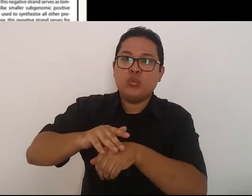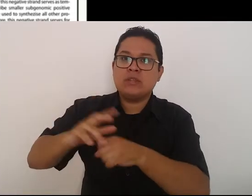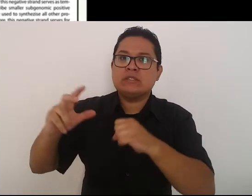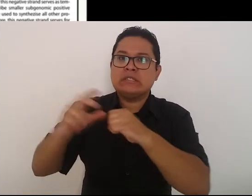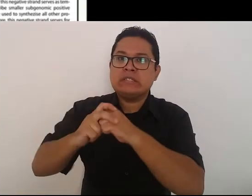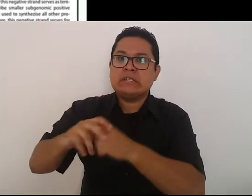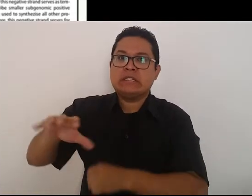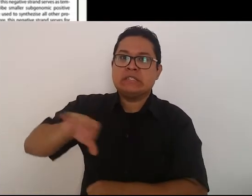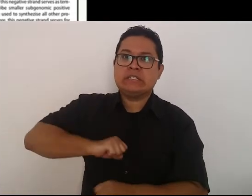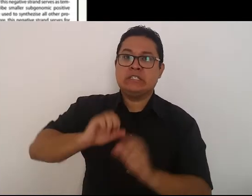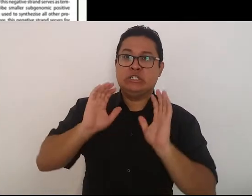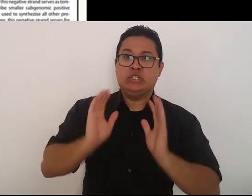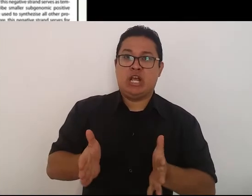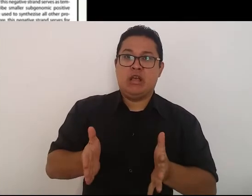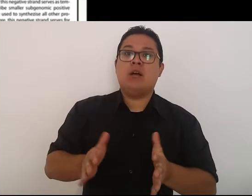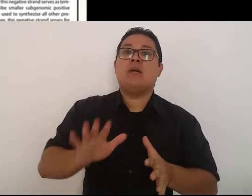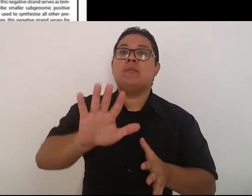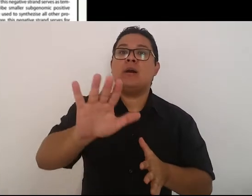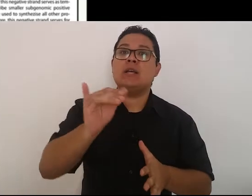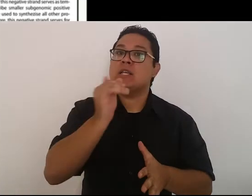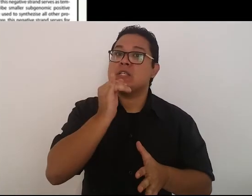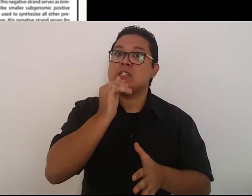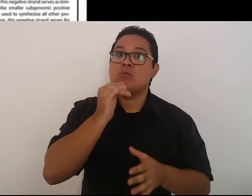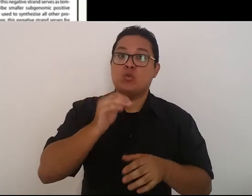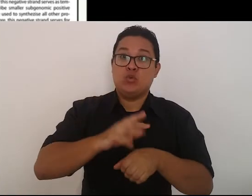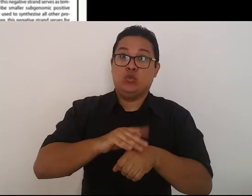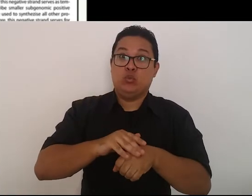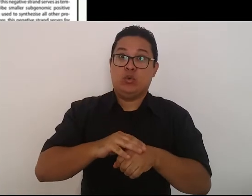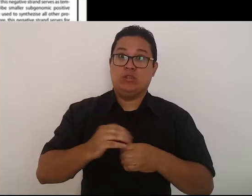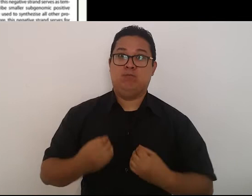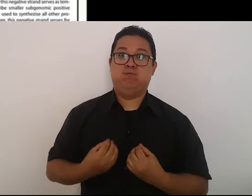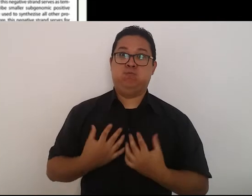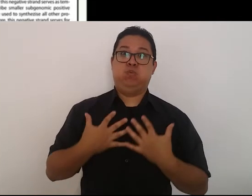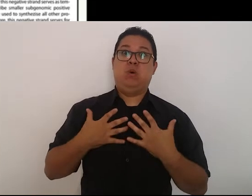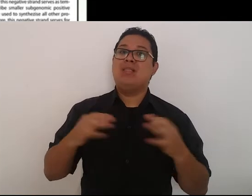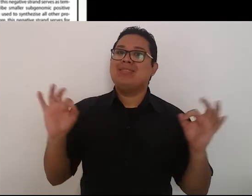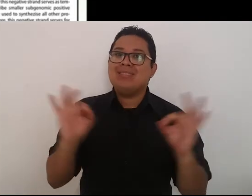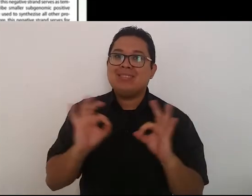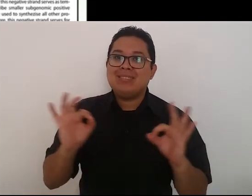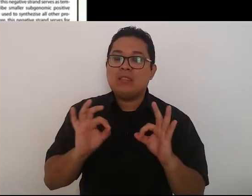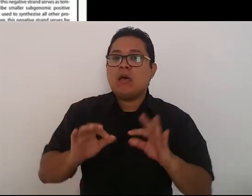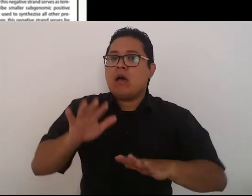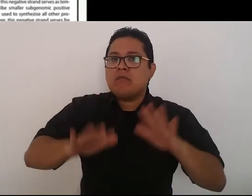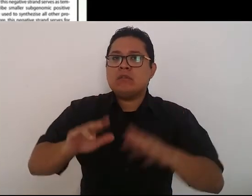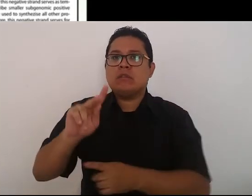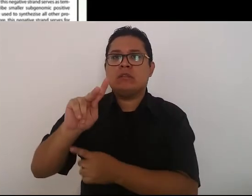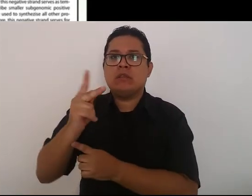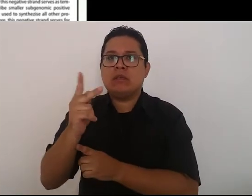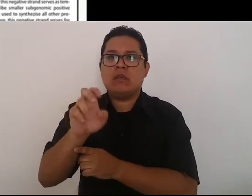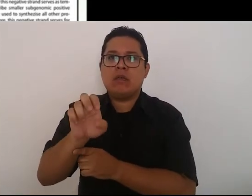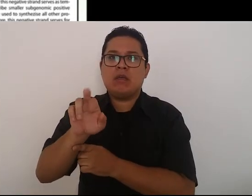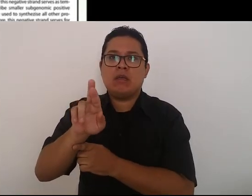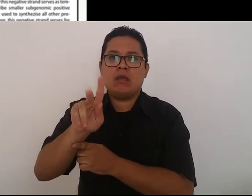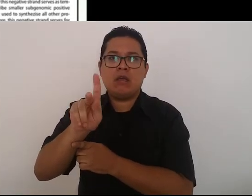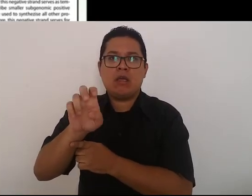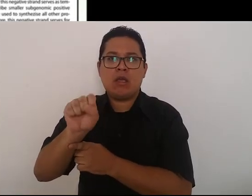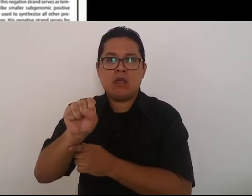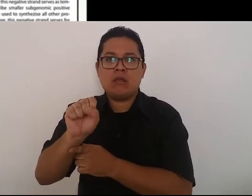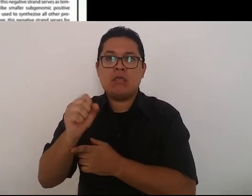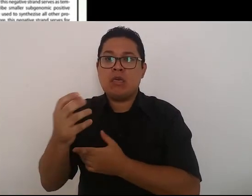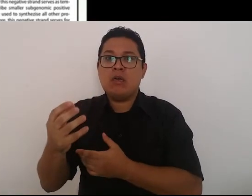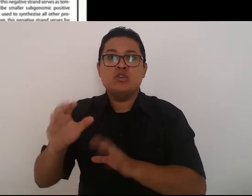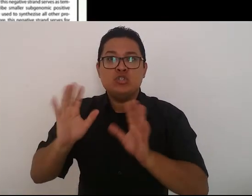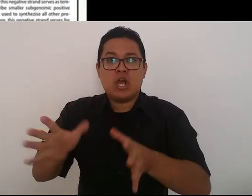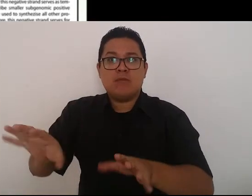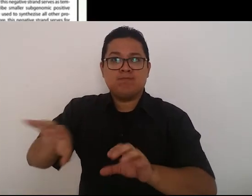nenhuma manifestação da herpes, né, simples, aqui é a herpes labial, ou do HIV, mas